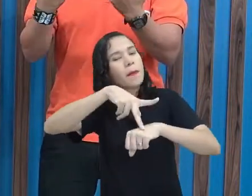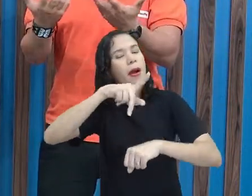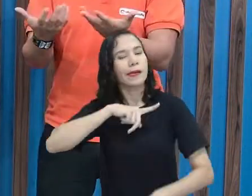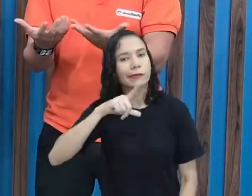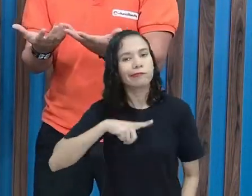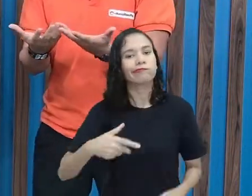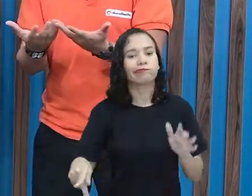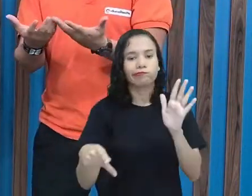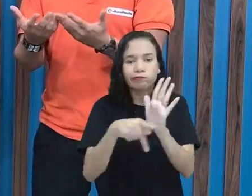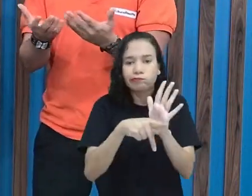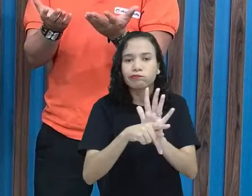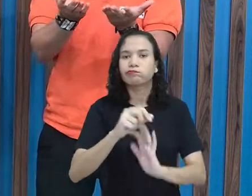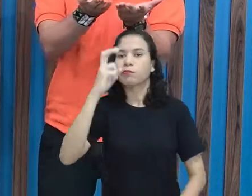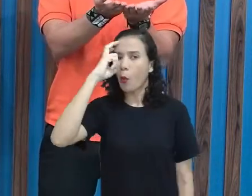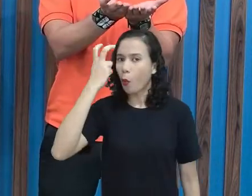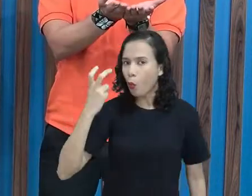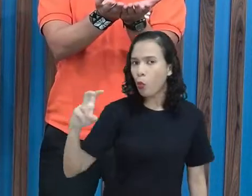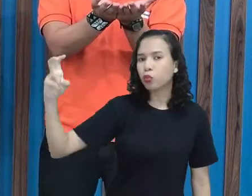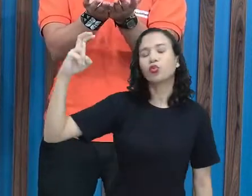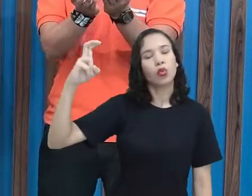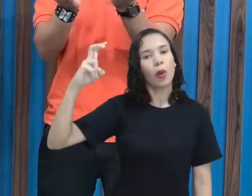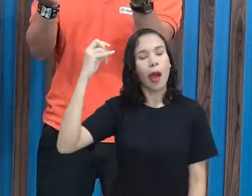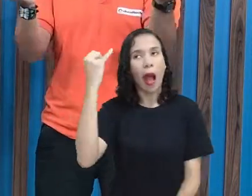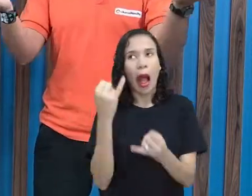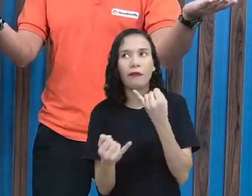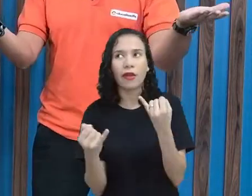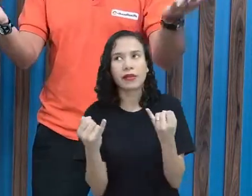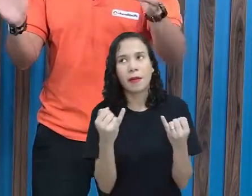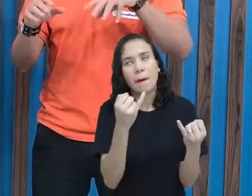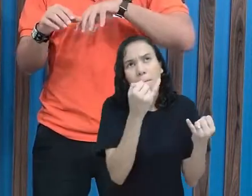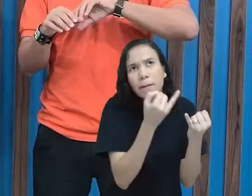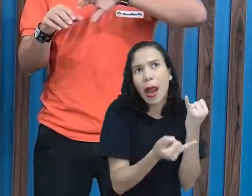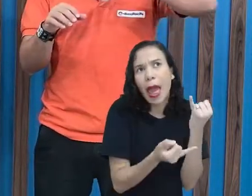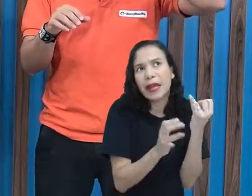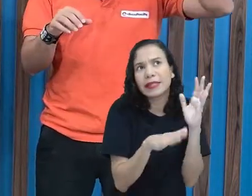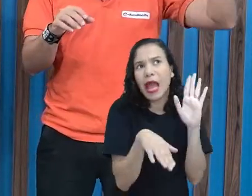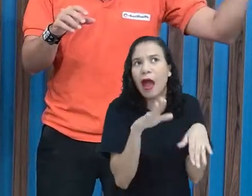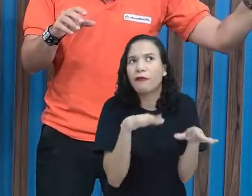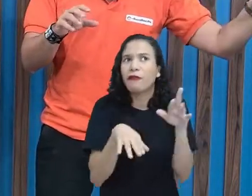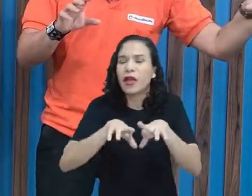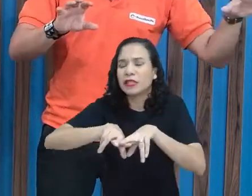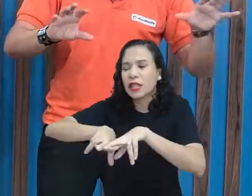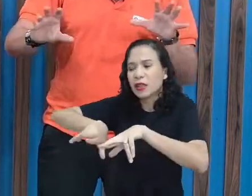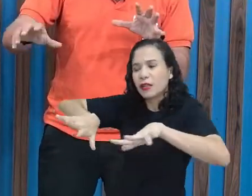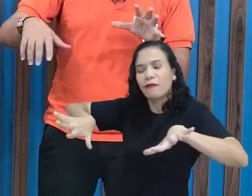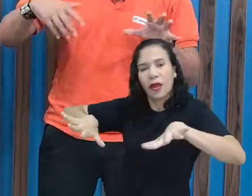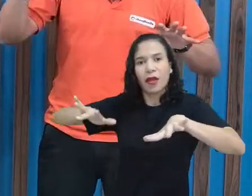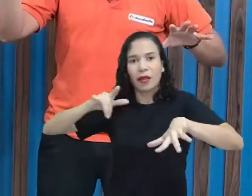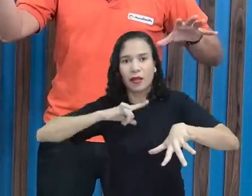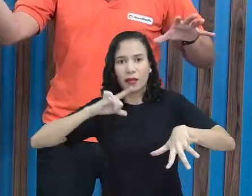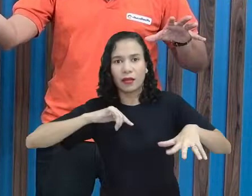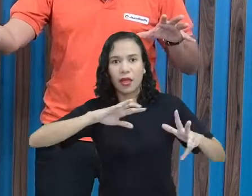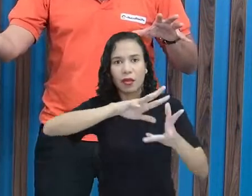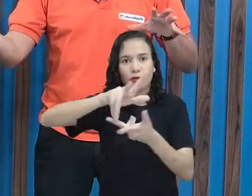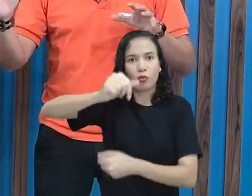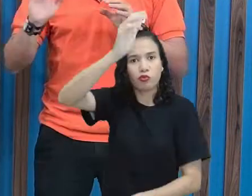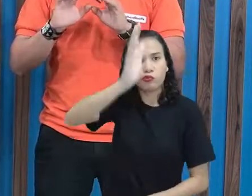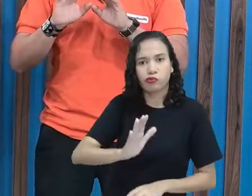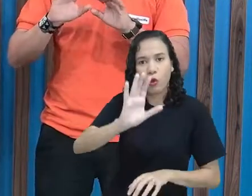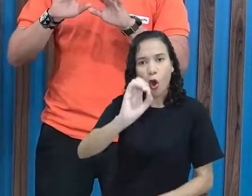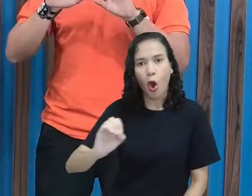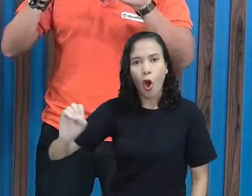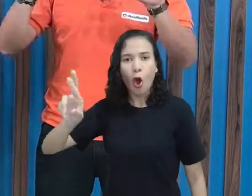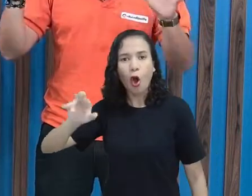base cultural, né, que às vezes se aproxima, às vezes se distancia, né? A gente tem a civilização ocidental, a gente vai ter a civilização oriental, que vão